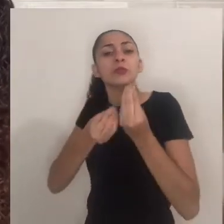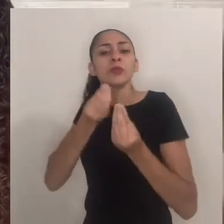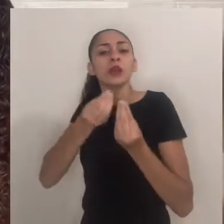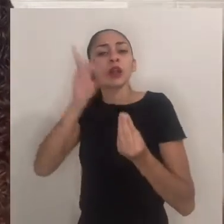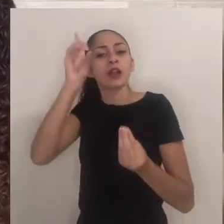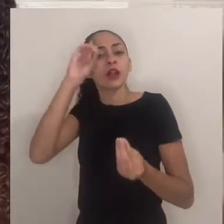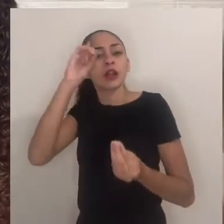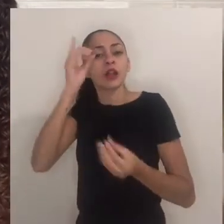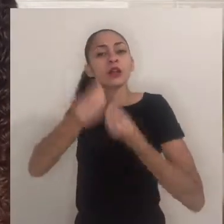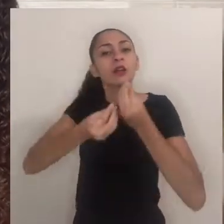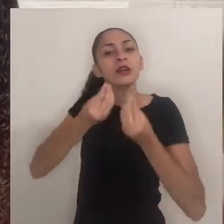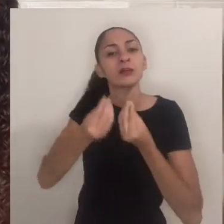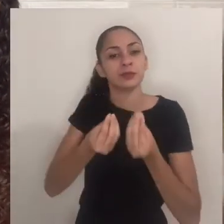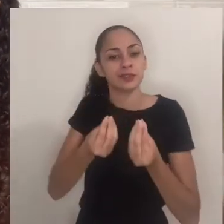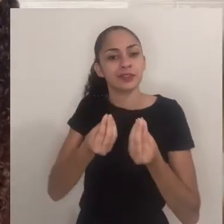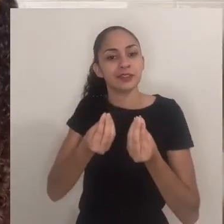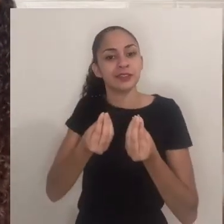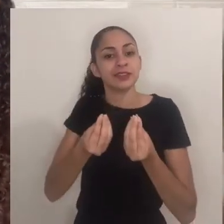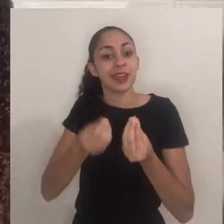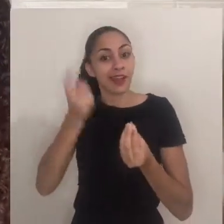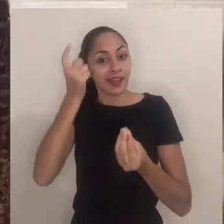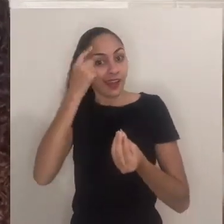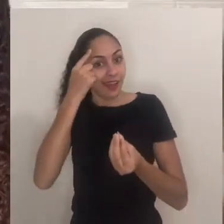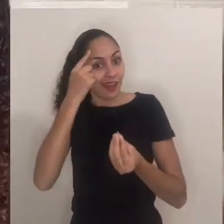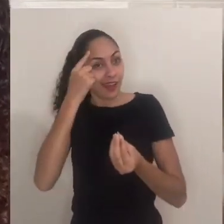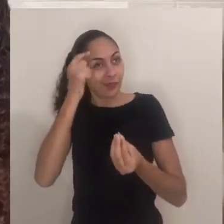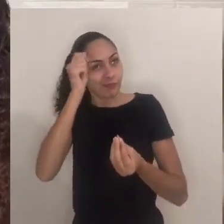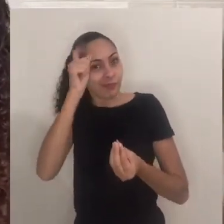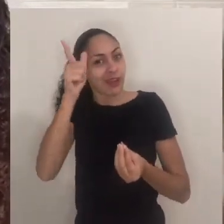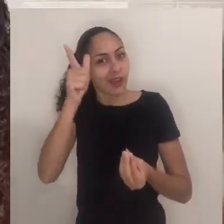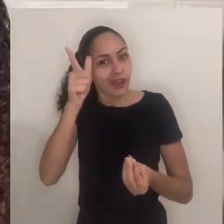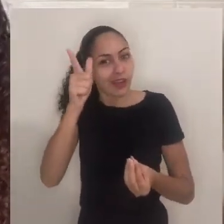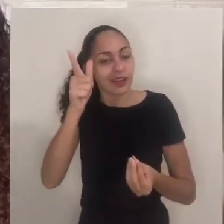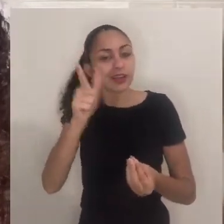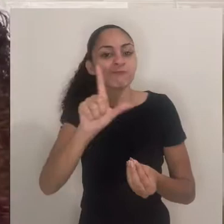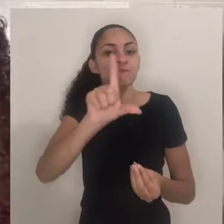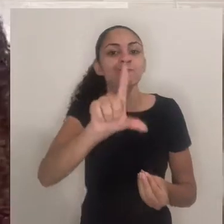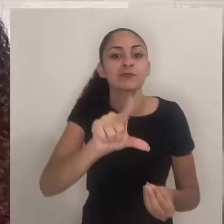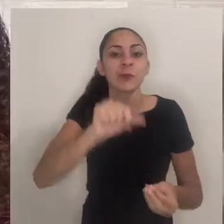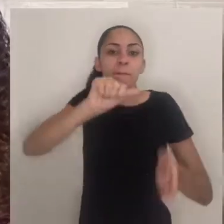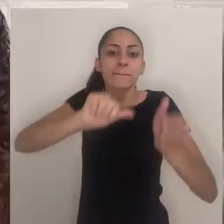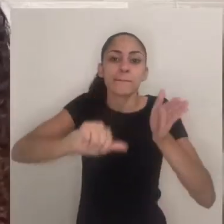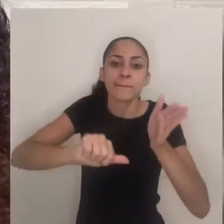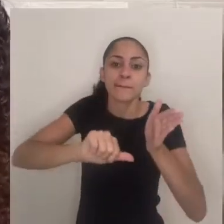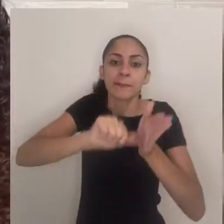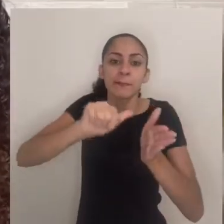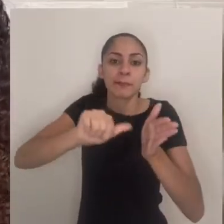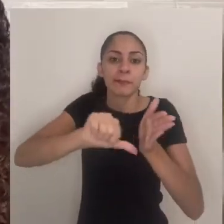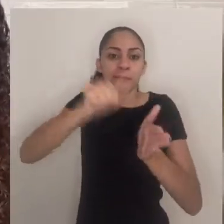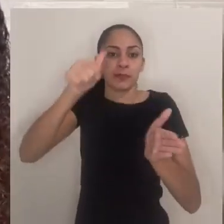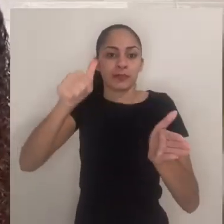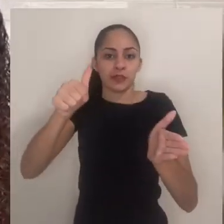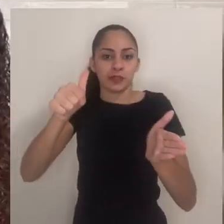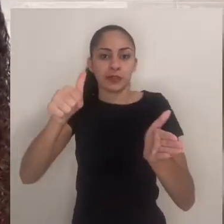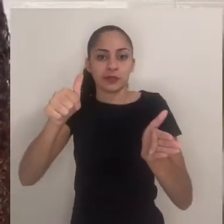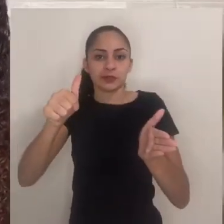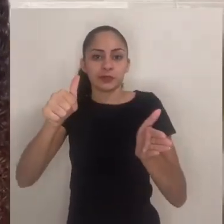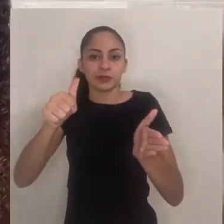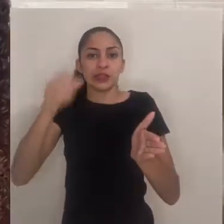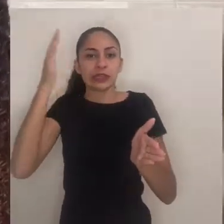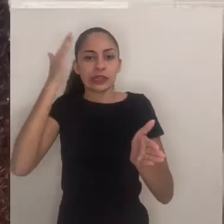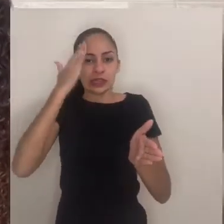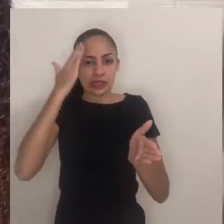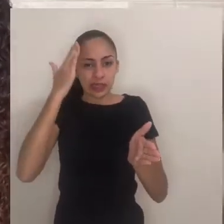isso no nosso dia a dia? E o grande segredo, irmãos, é de fato a prioridade. Quando a